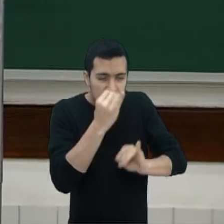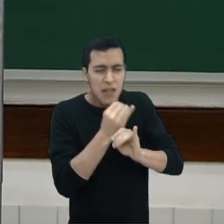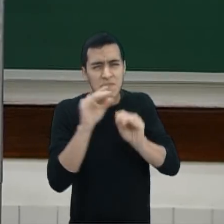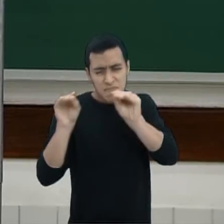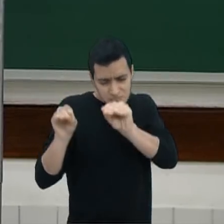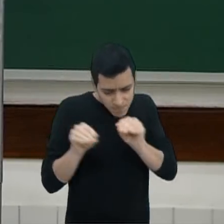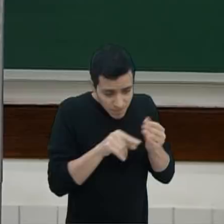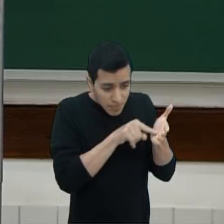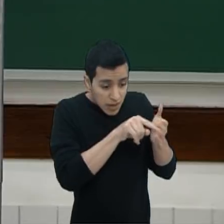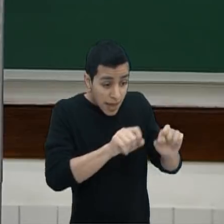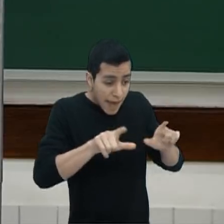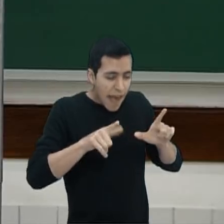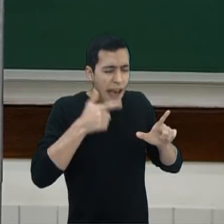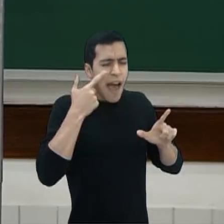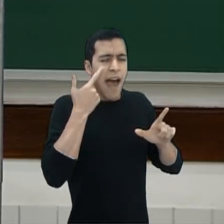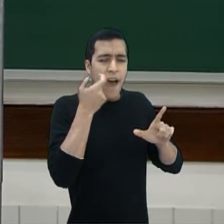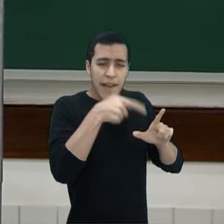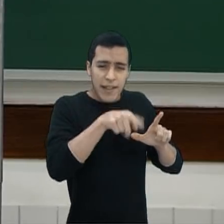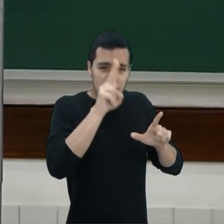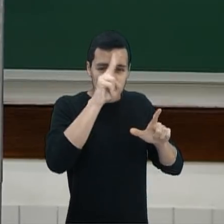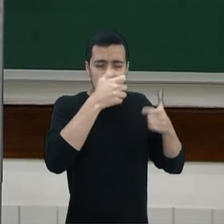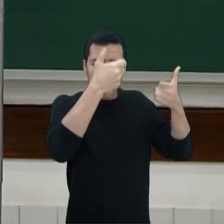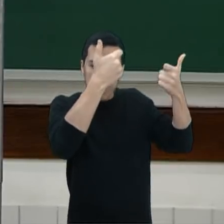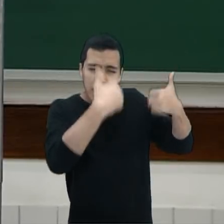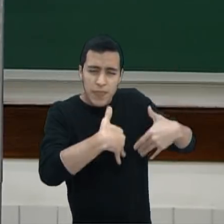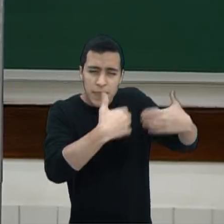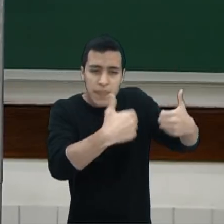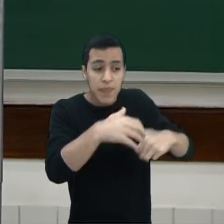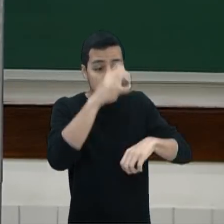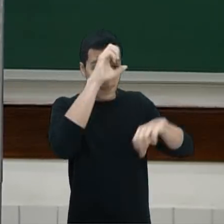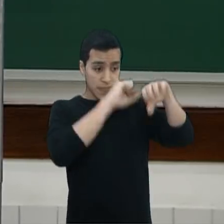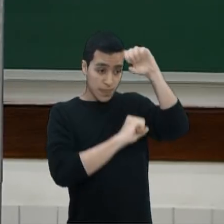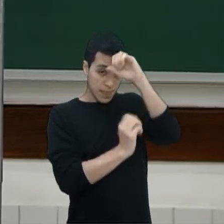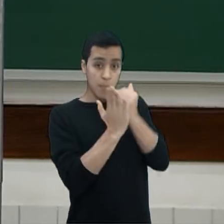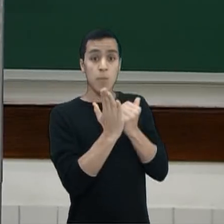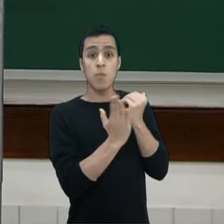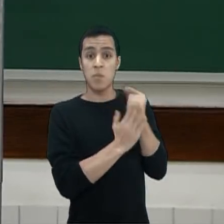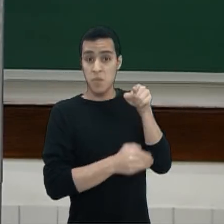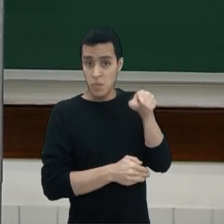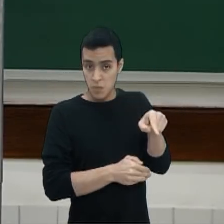pesquisar também. É bem interessante fazer a leitura das lendas, né, a gente aprende muito com elas.